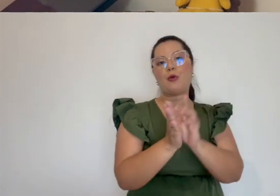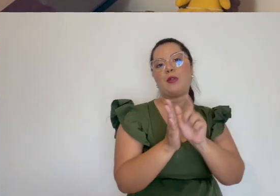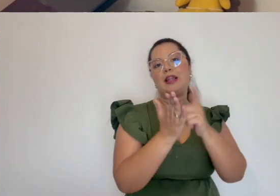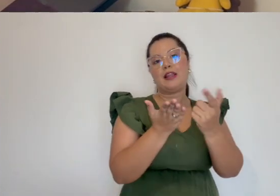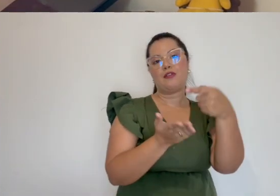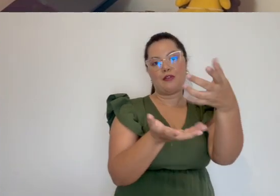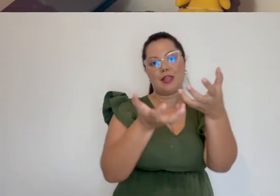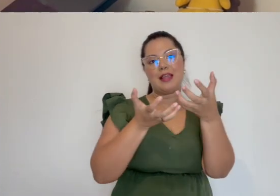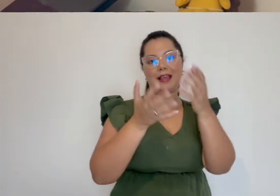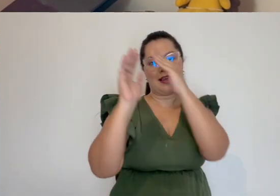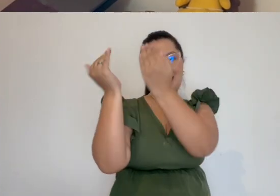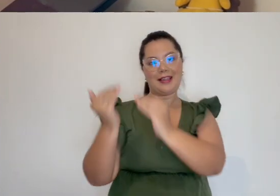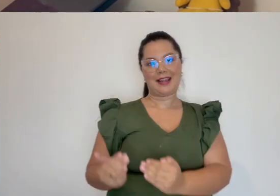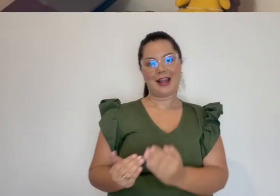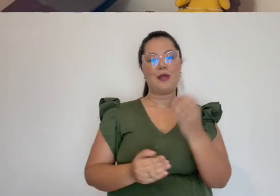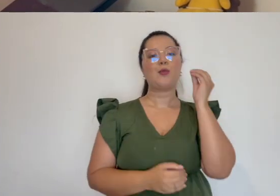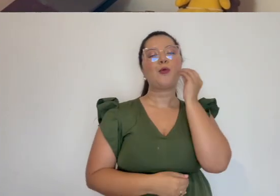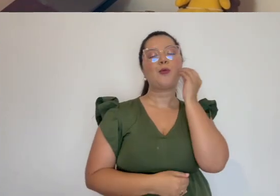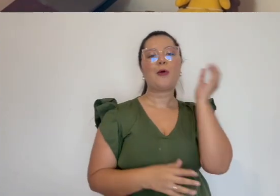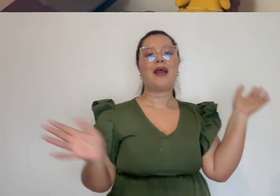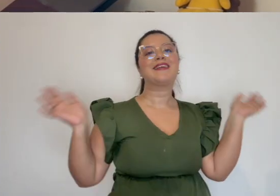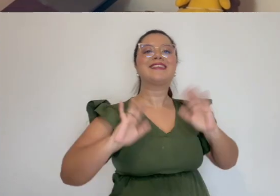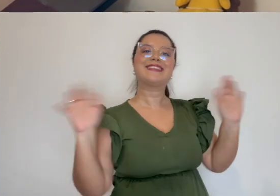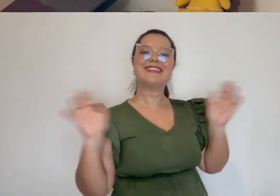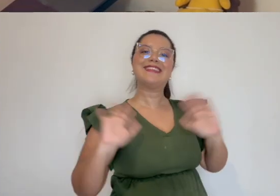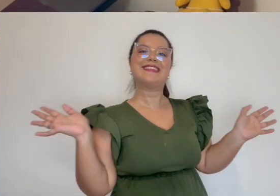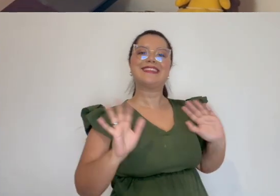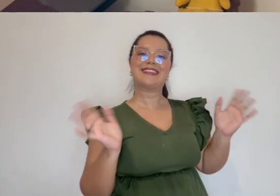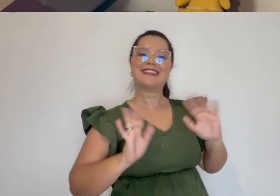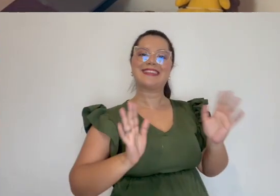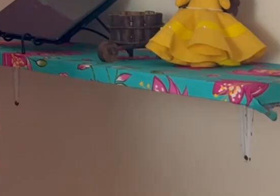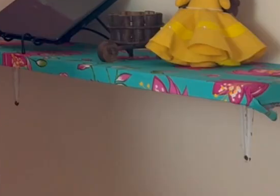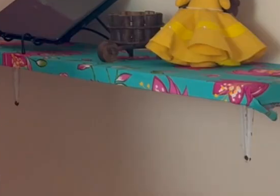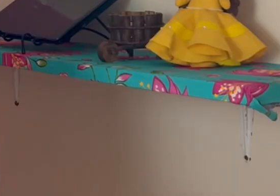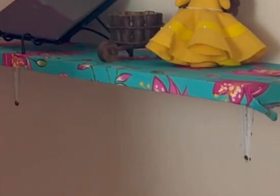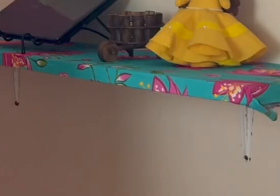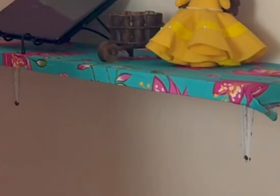séries ou livros que você quer que eu traga análise. Um beijo e até a próxima!